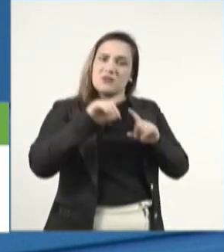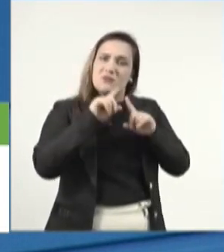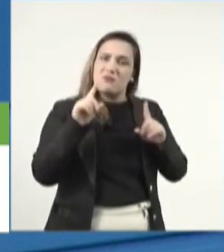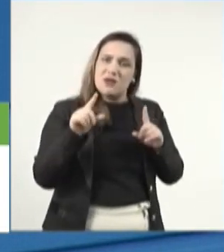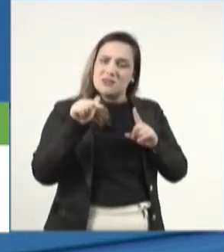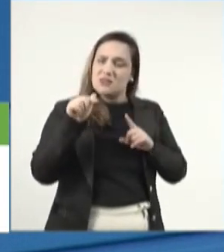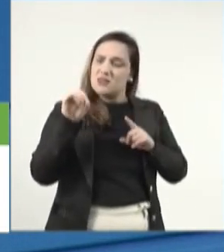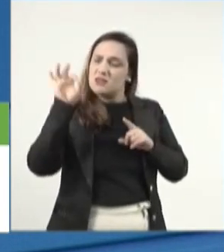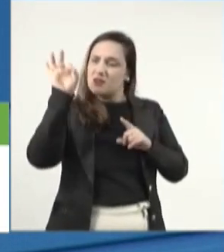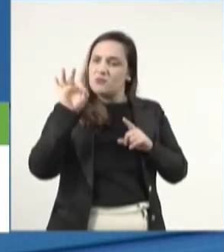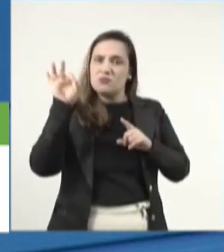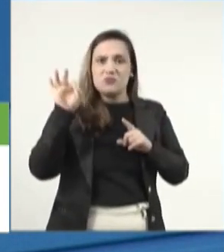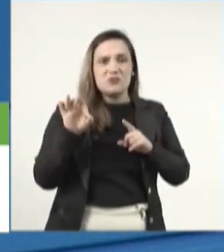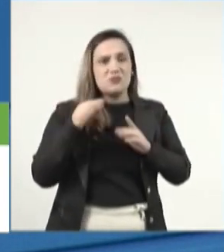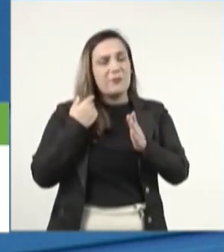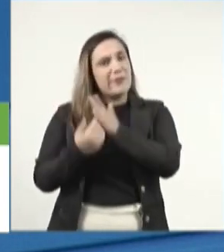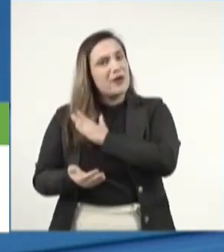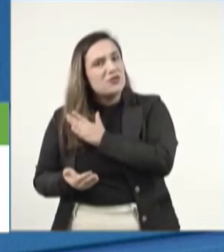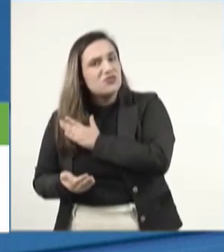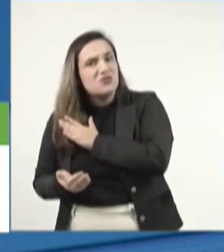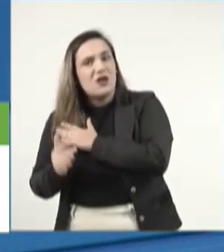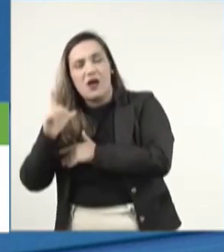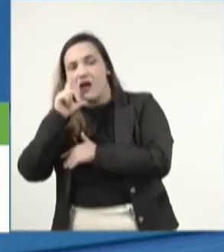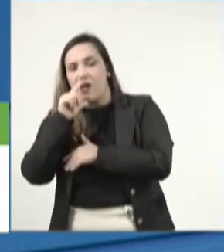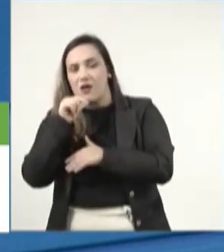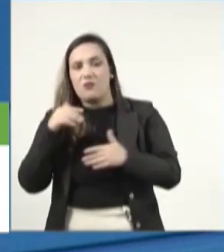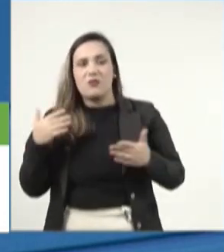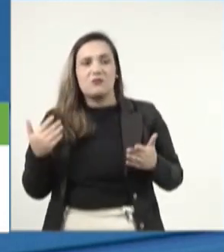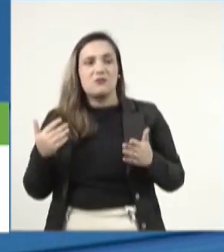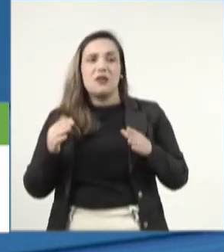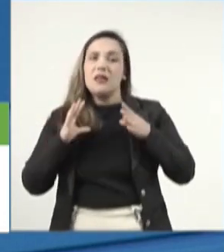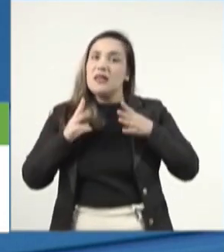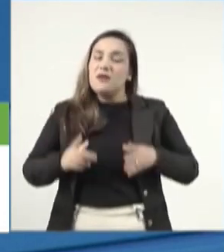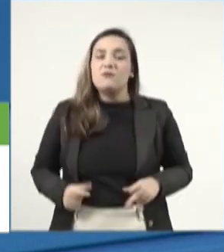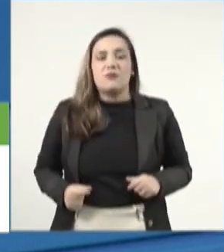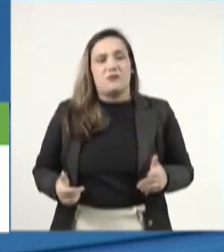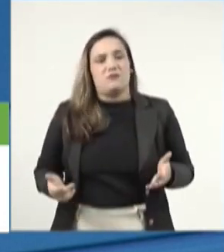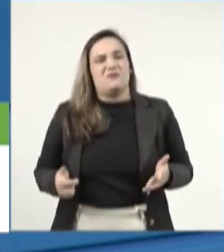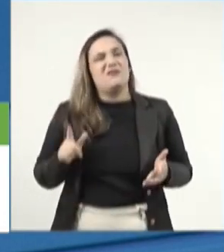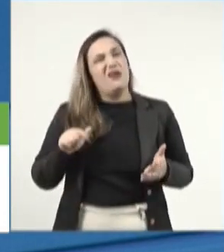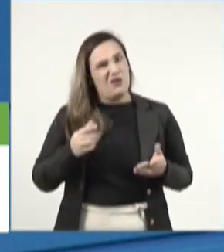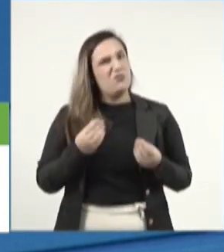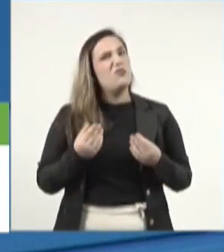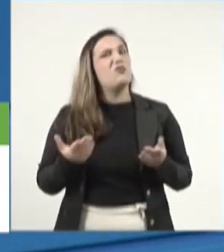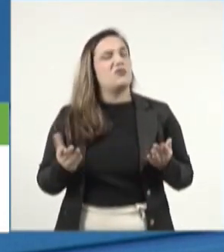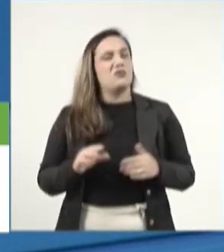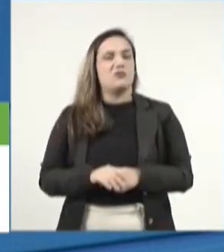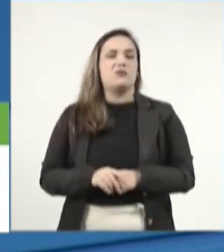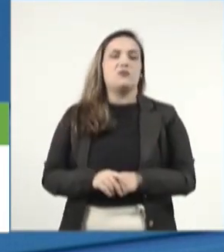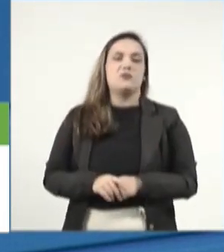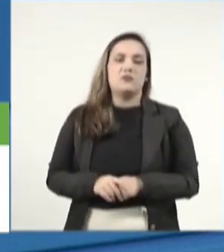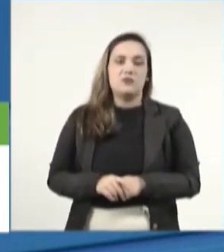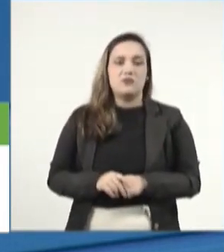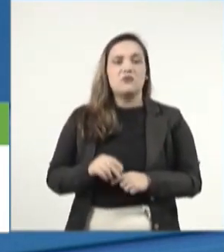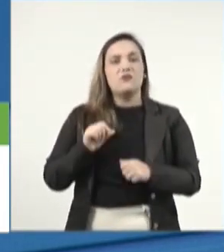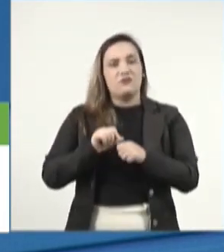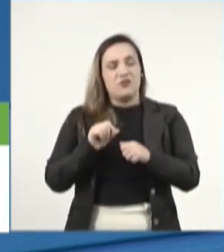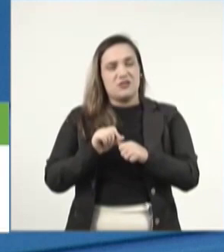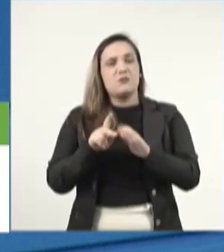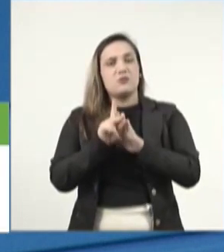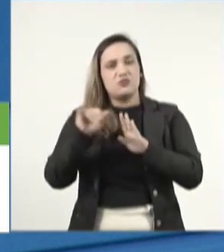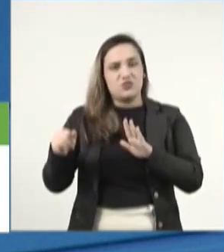70%, deputado Zé Teixeira, de perda de água tratada. É muita coisa. Então, vai ser feito esse projeto.